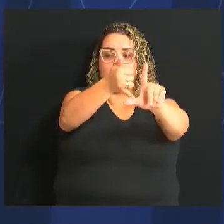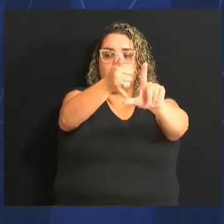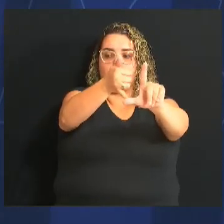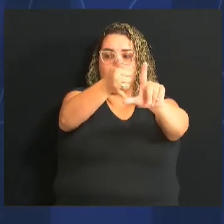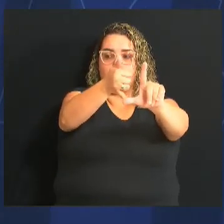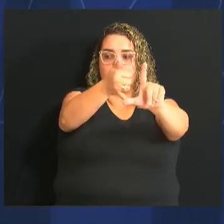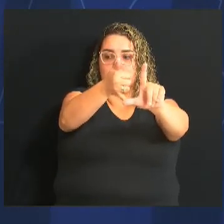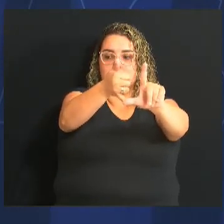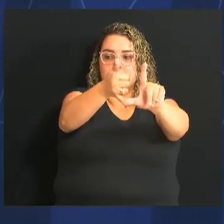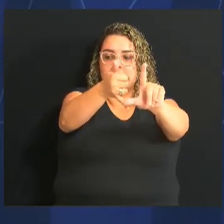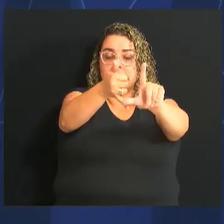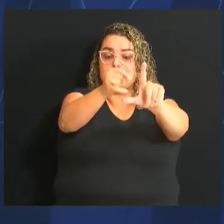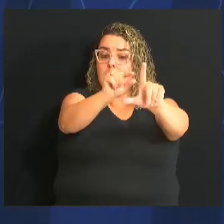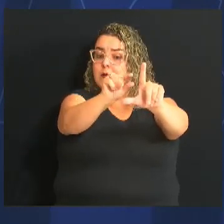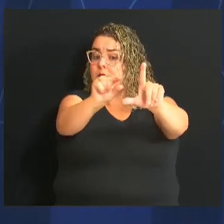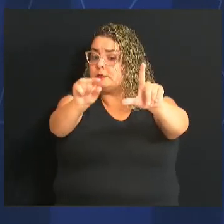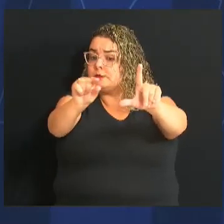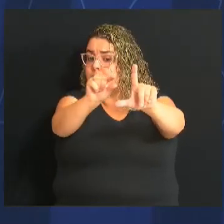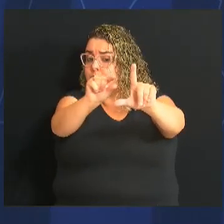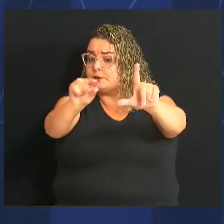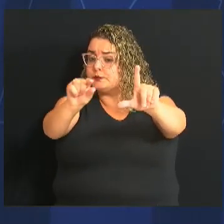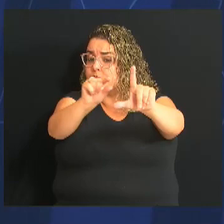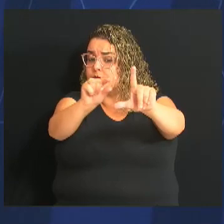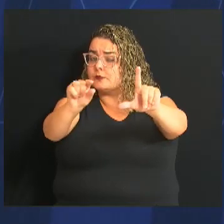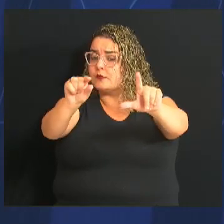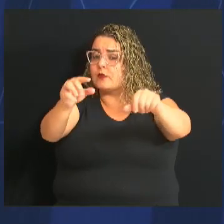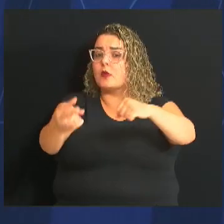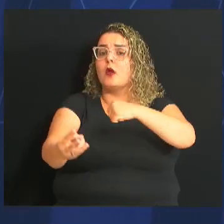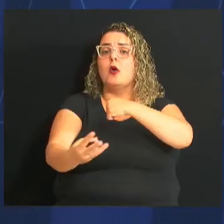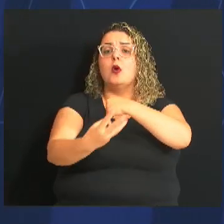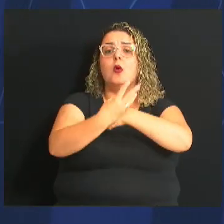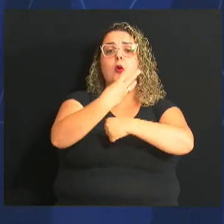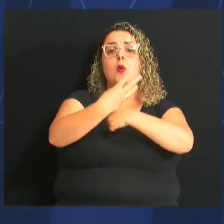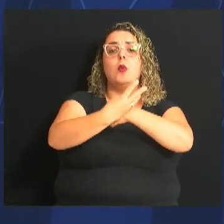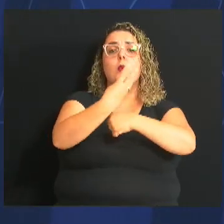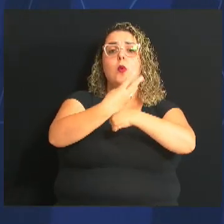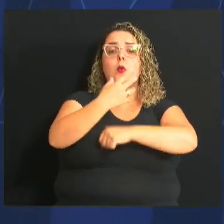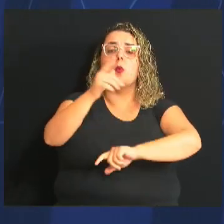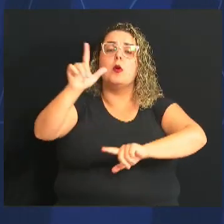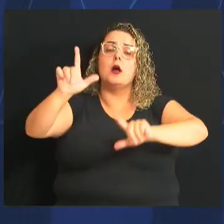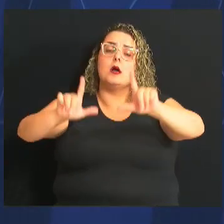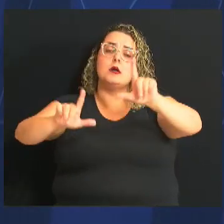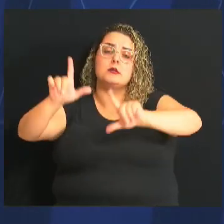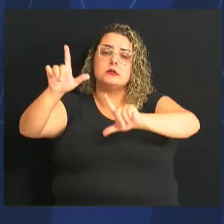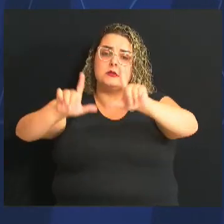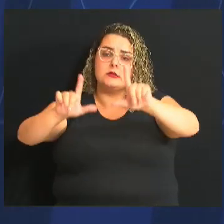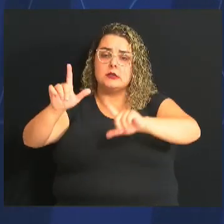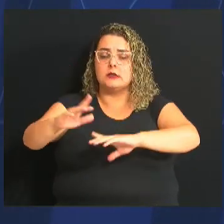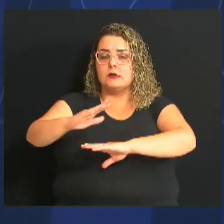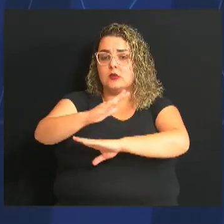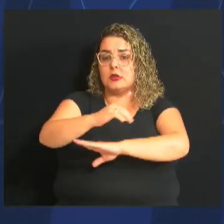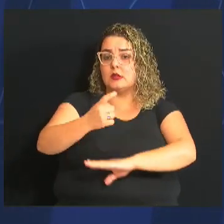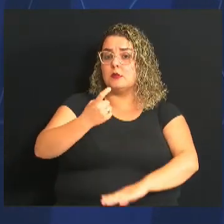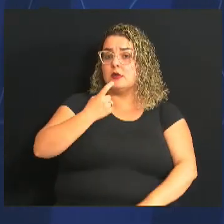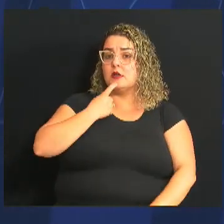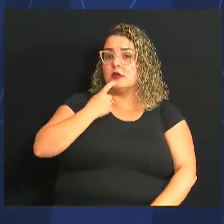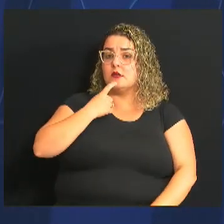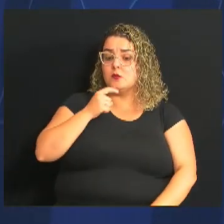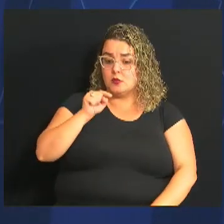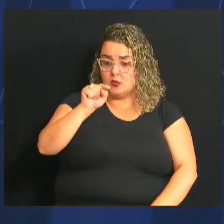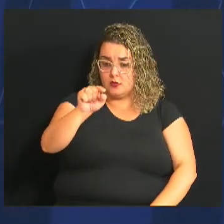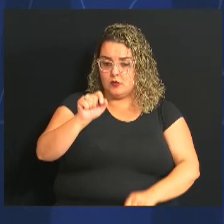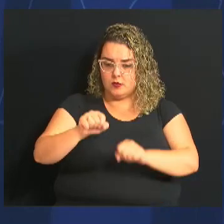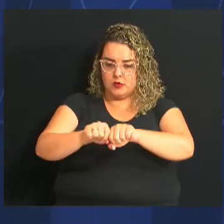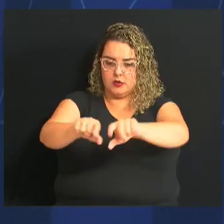celular você vai apontar aqui, ó, para este QR Code, porque aí já vai aparecer uma mensagem no seu celular, o WhatsApp da TV Câmara